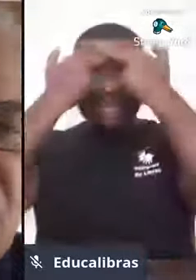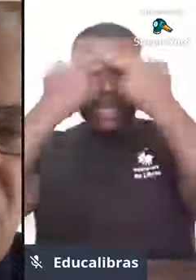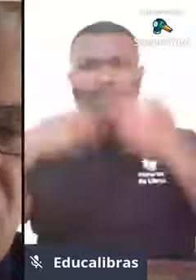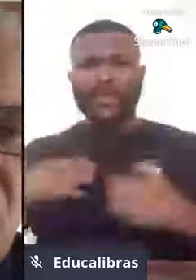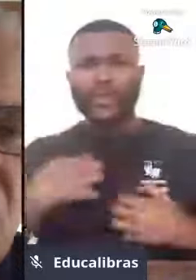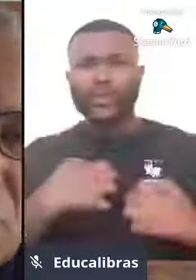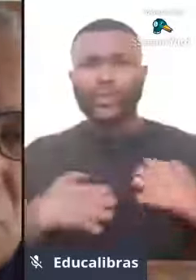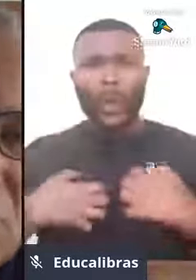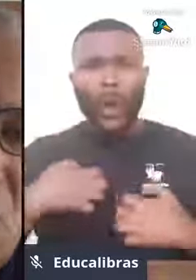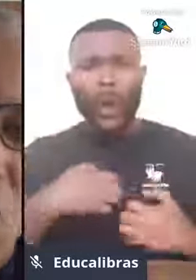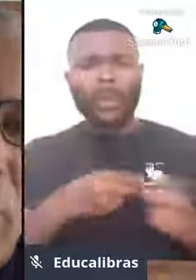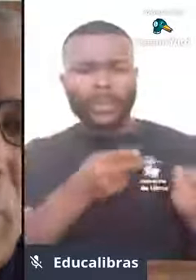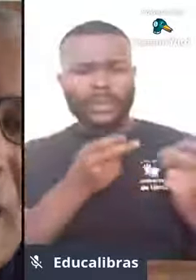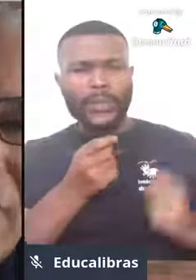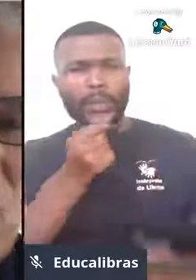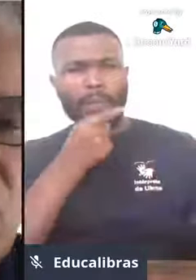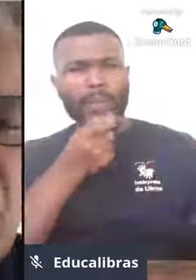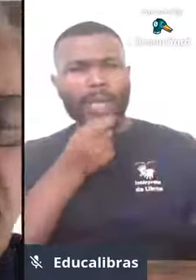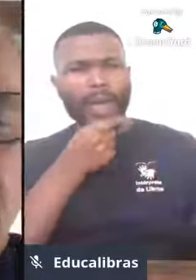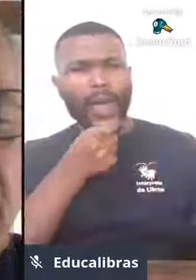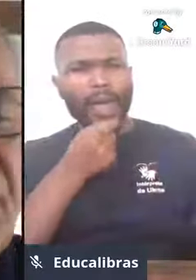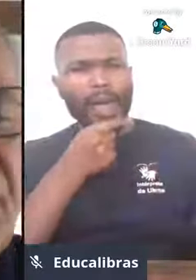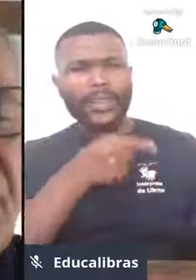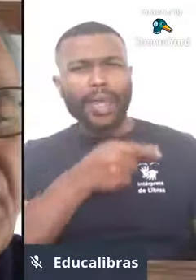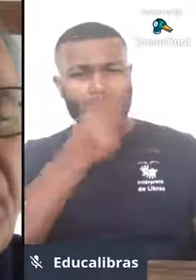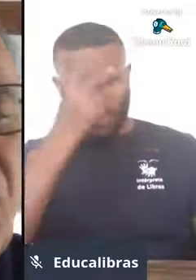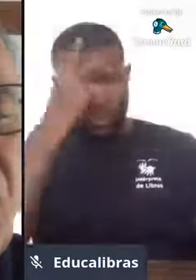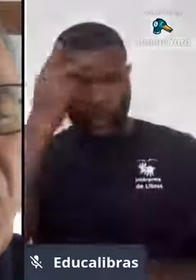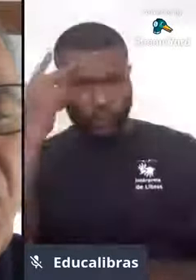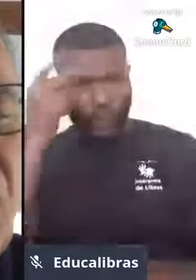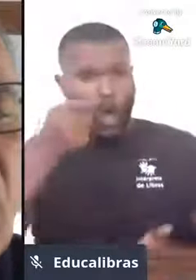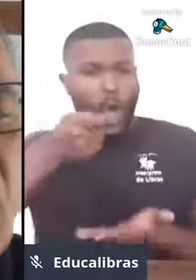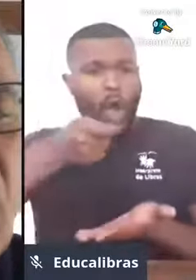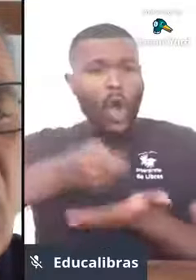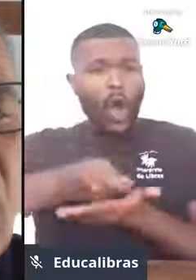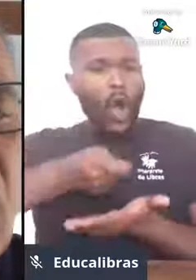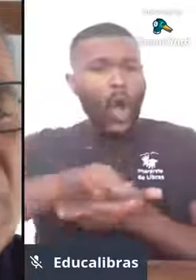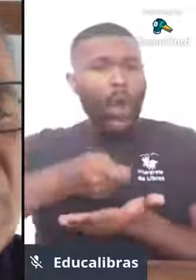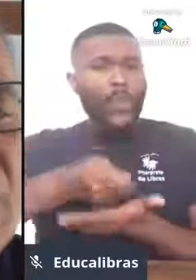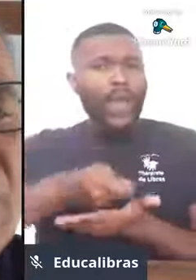piadas, houve pessoas que cobravam uma performance